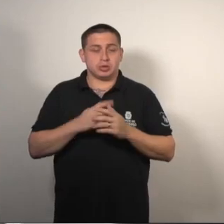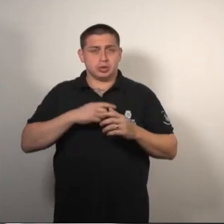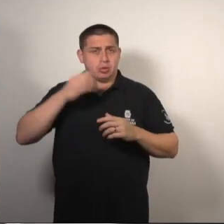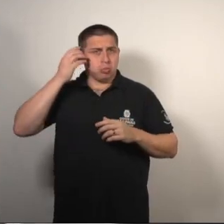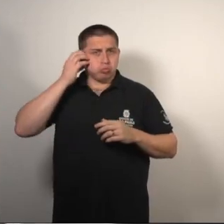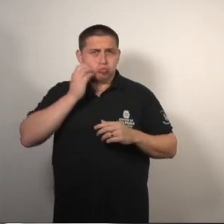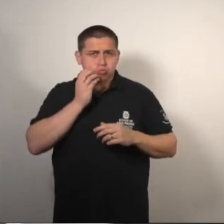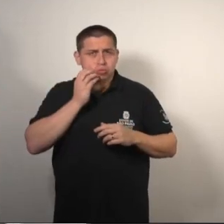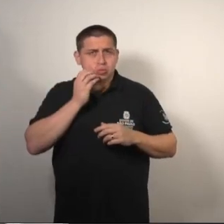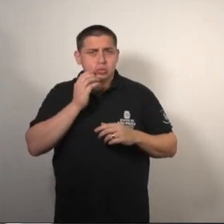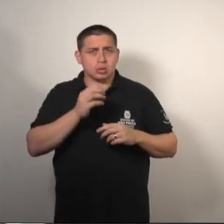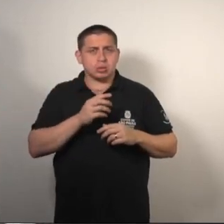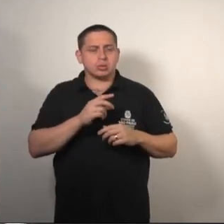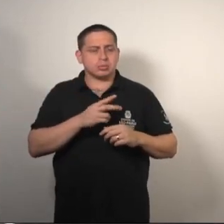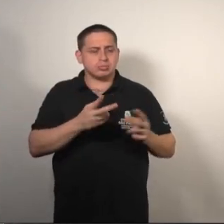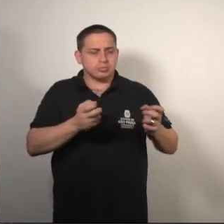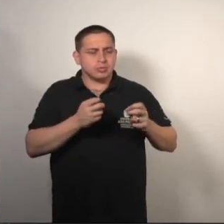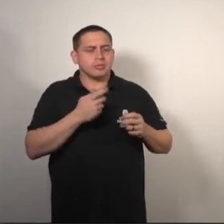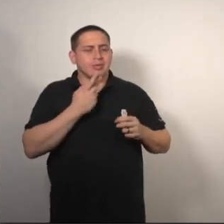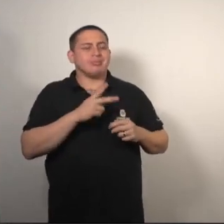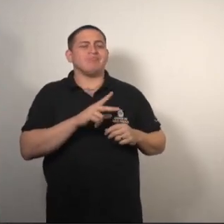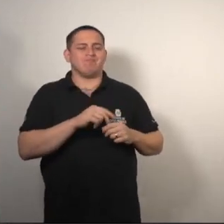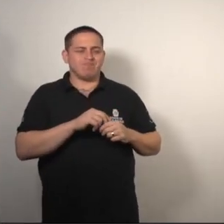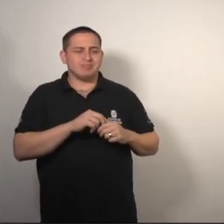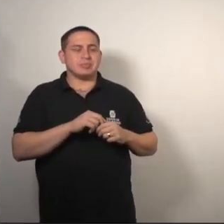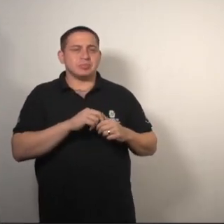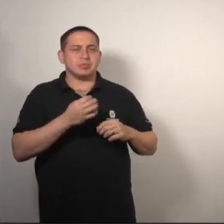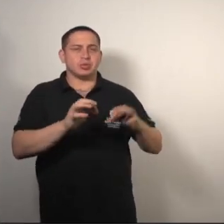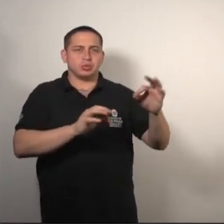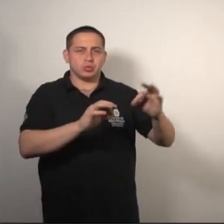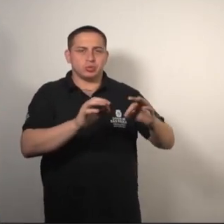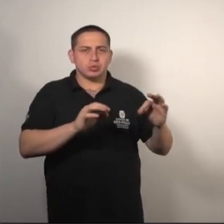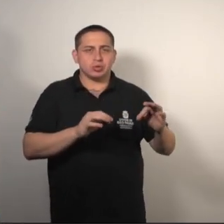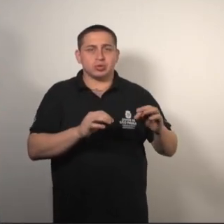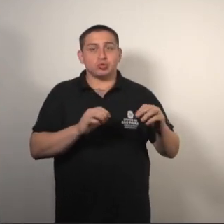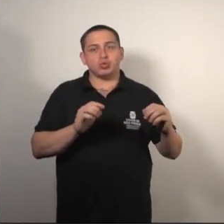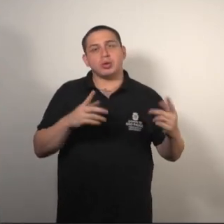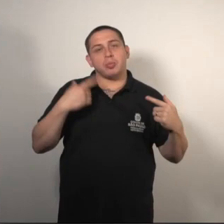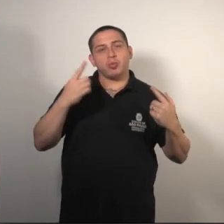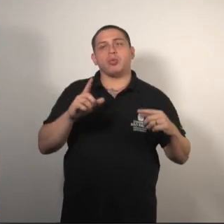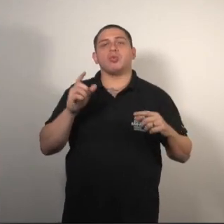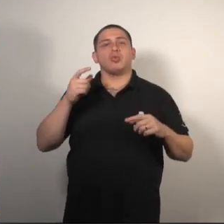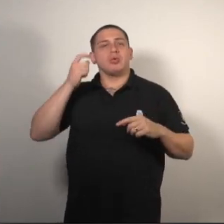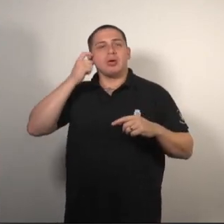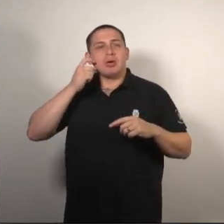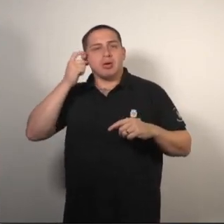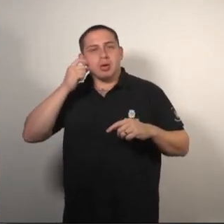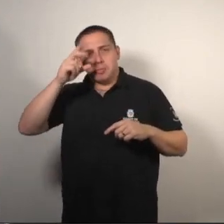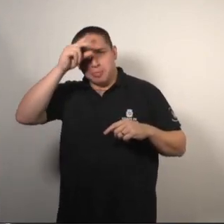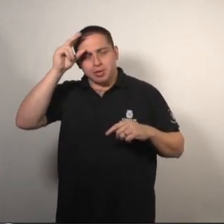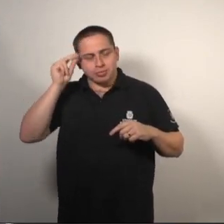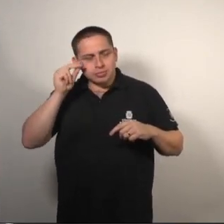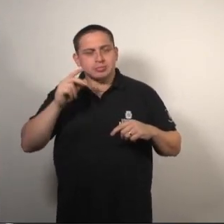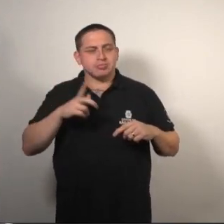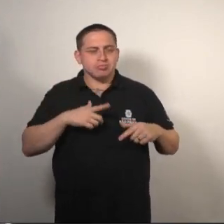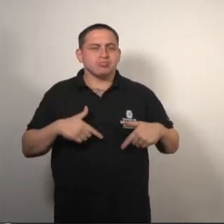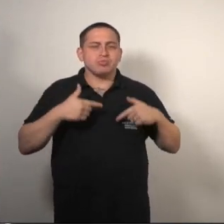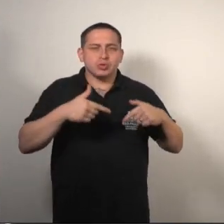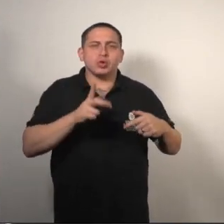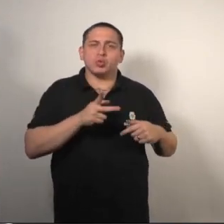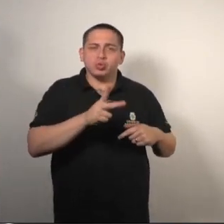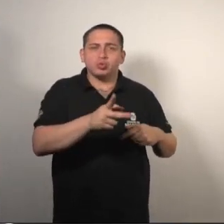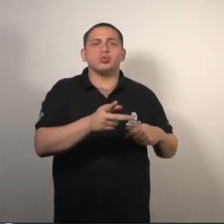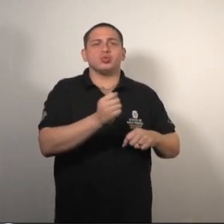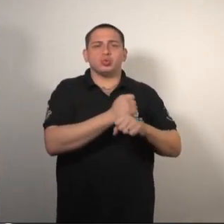Covas, que deu continuidade a essa gestão, e o apoio do prefeito Ricardo Nunes, porque, quer ou não, é um investimento grande que você